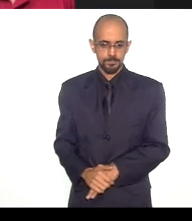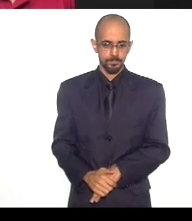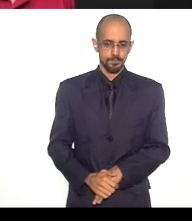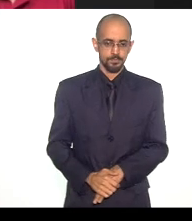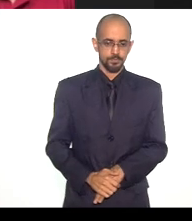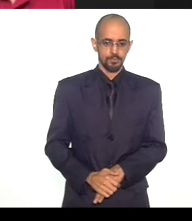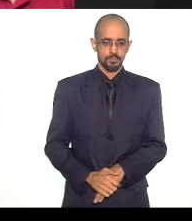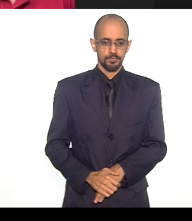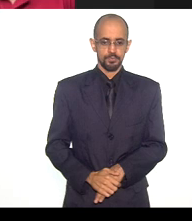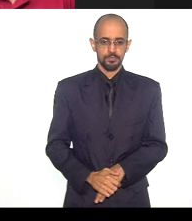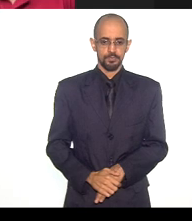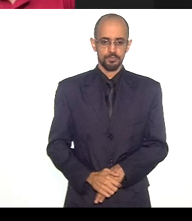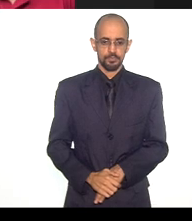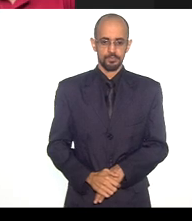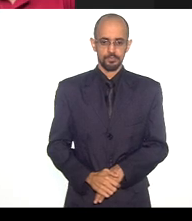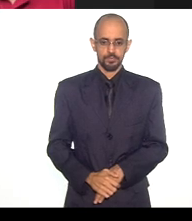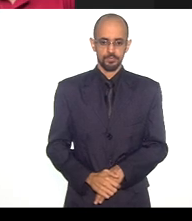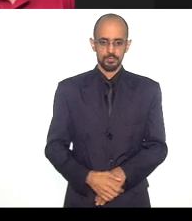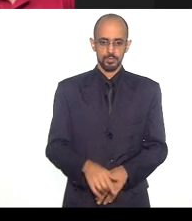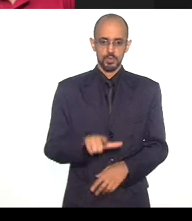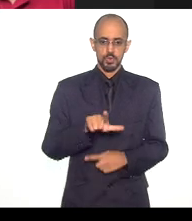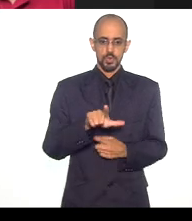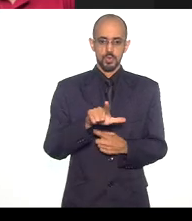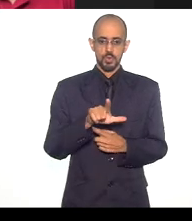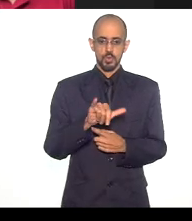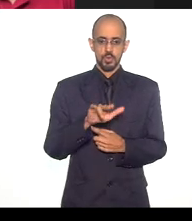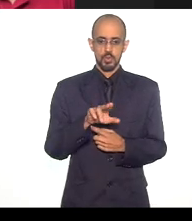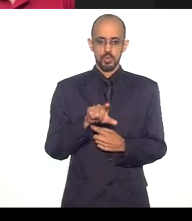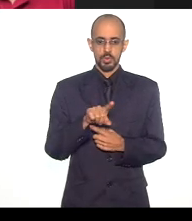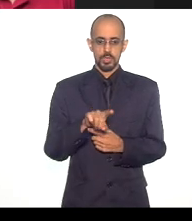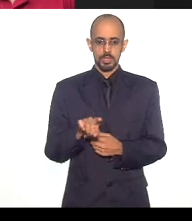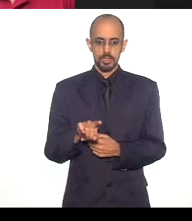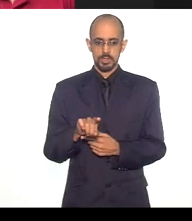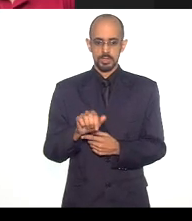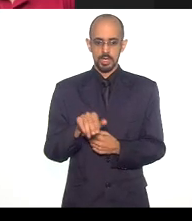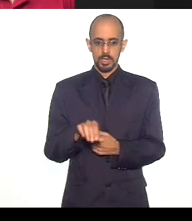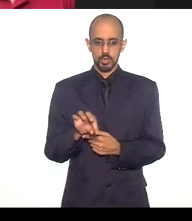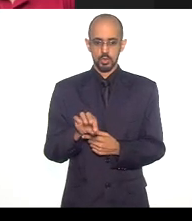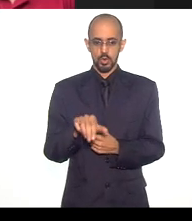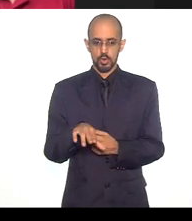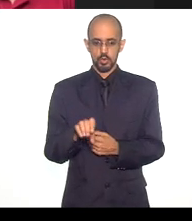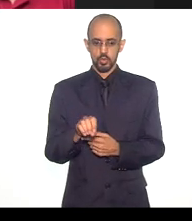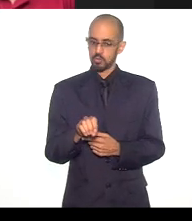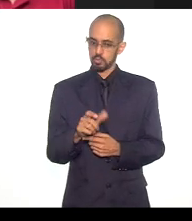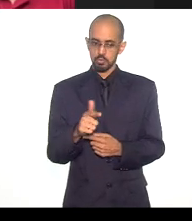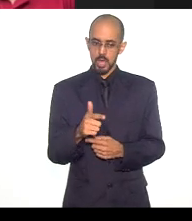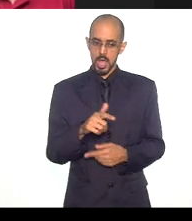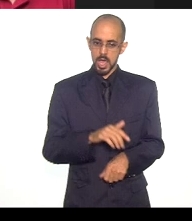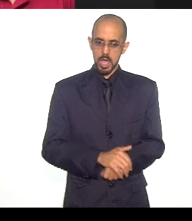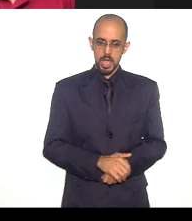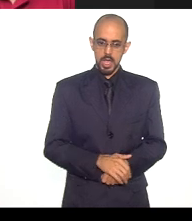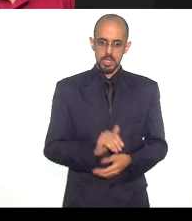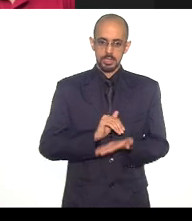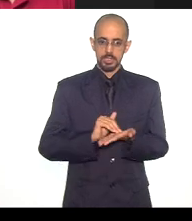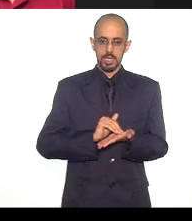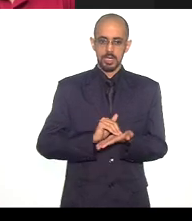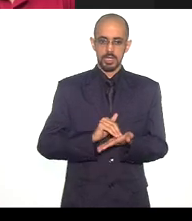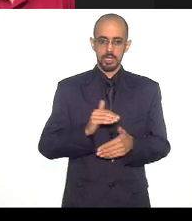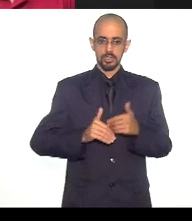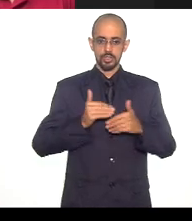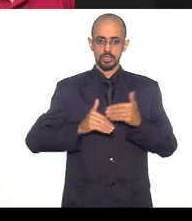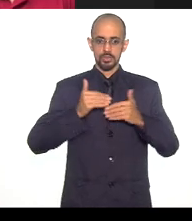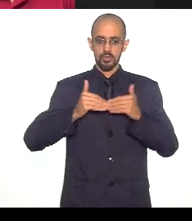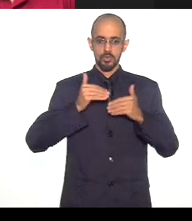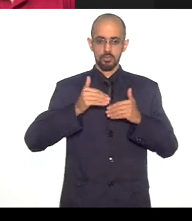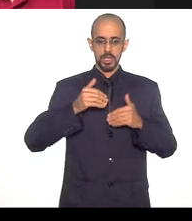A Emerge, Luiz Antônio, não está presente. Secretário de Desenvolvimento, Kissamã,